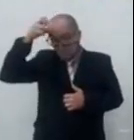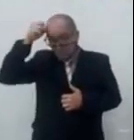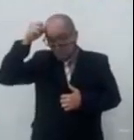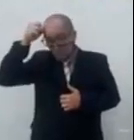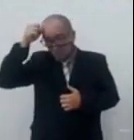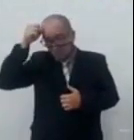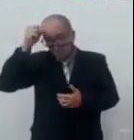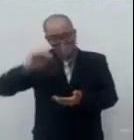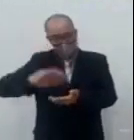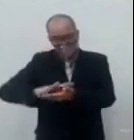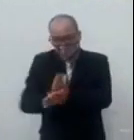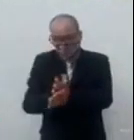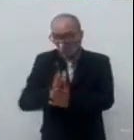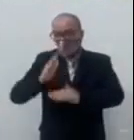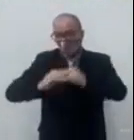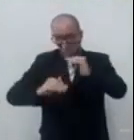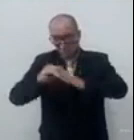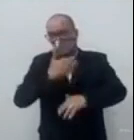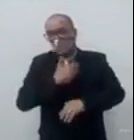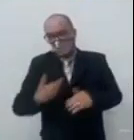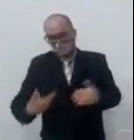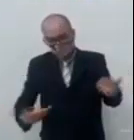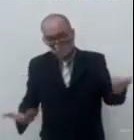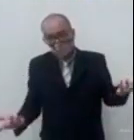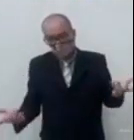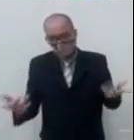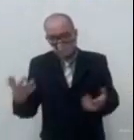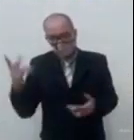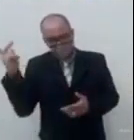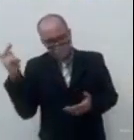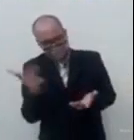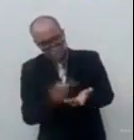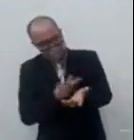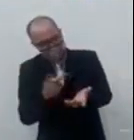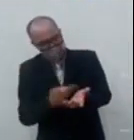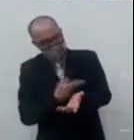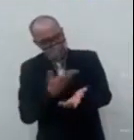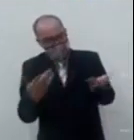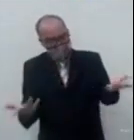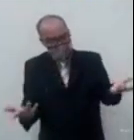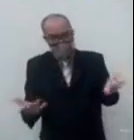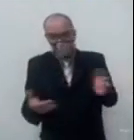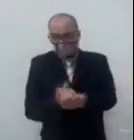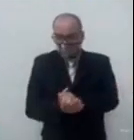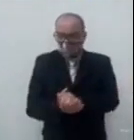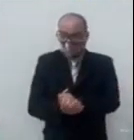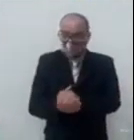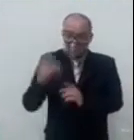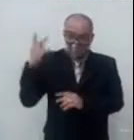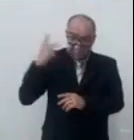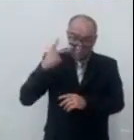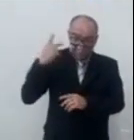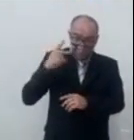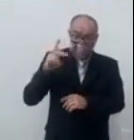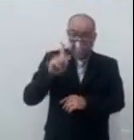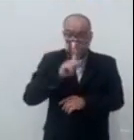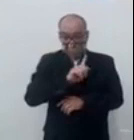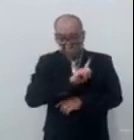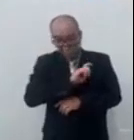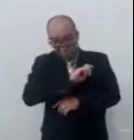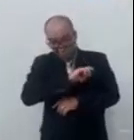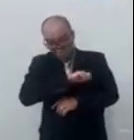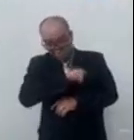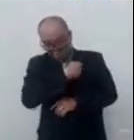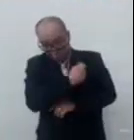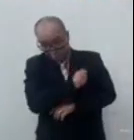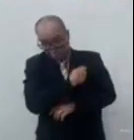sido injusto, é injusto, pode colocar como injustiça mesmo, vereador Gerson, né?